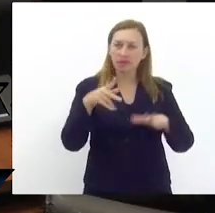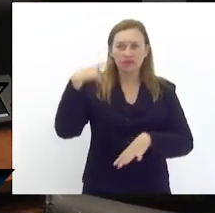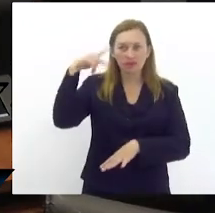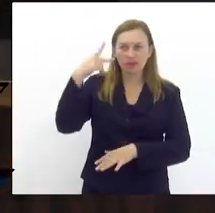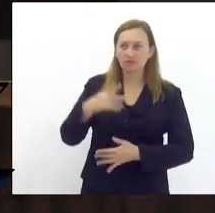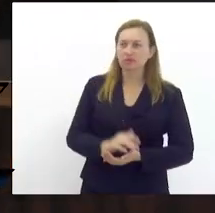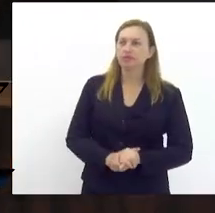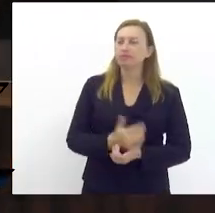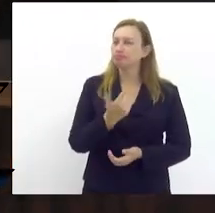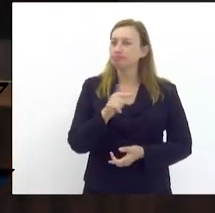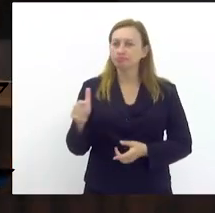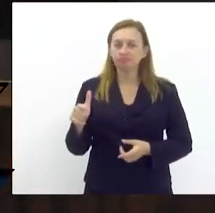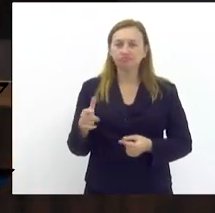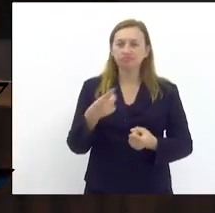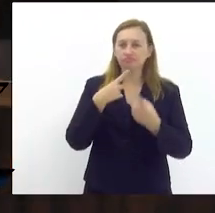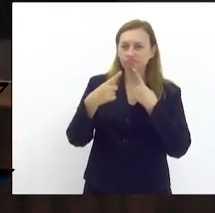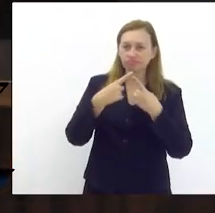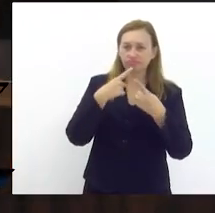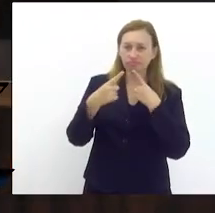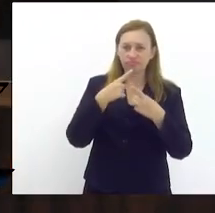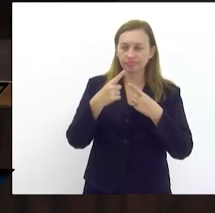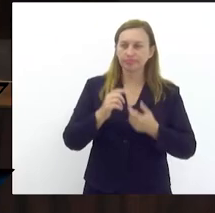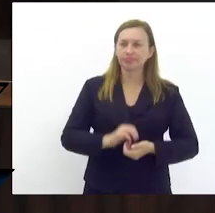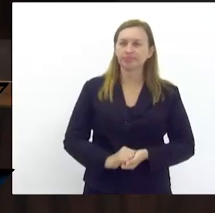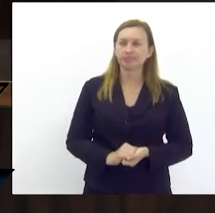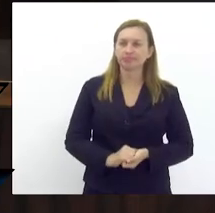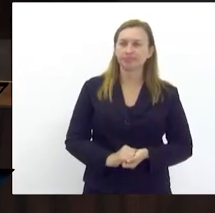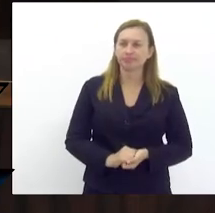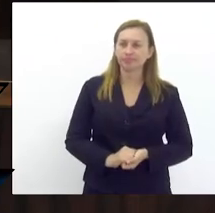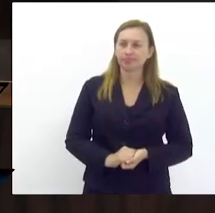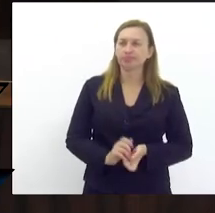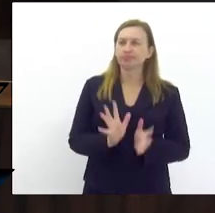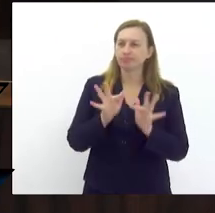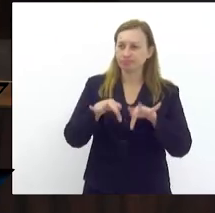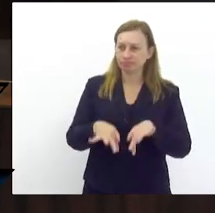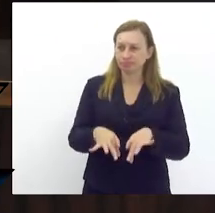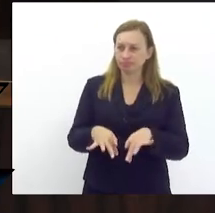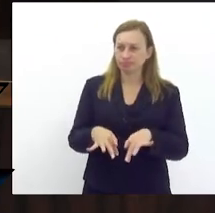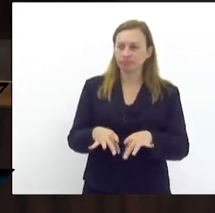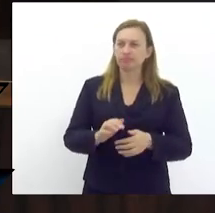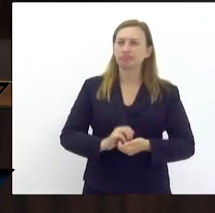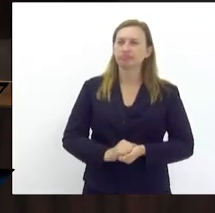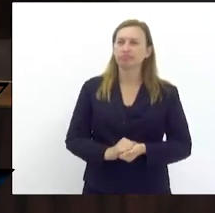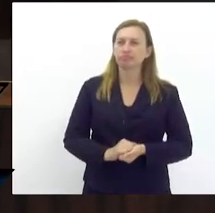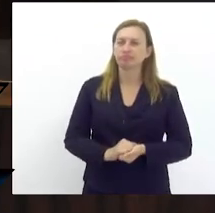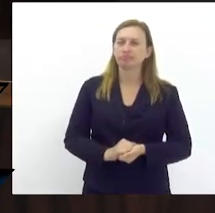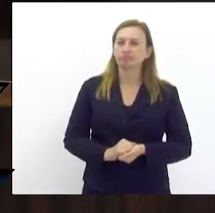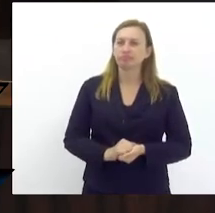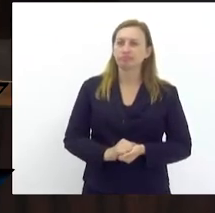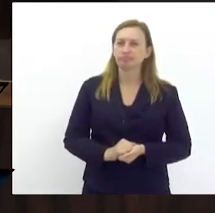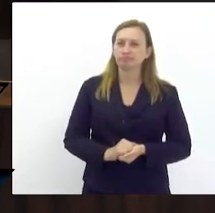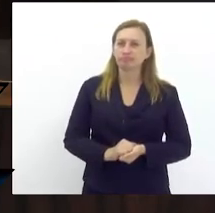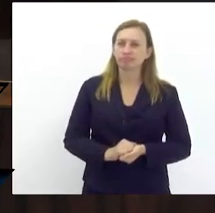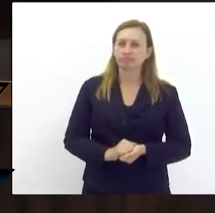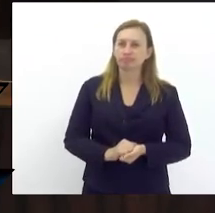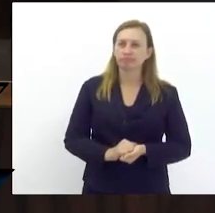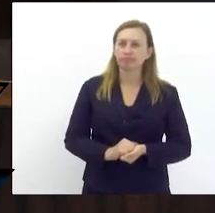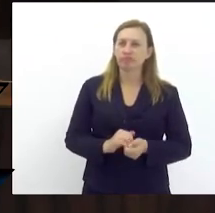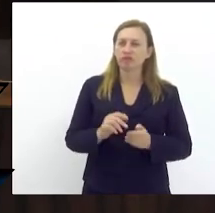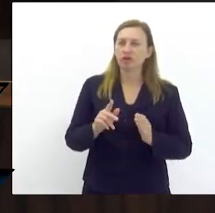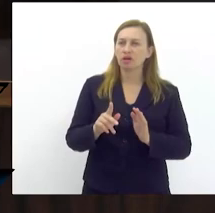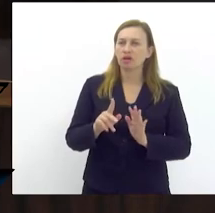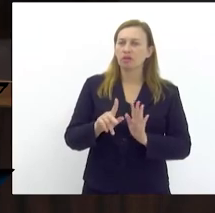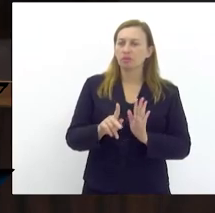não havendo mais com Quem Queira discutir encerrado a discussão o projeto